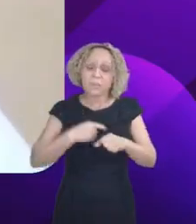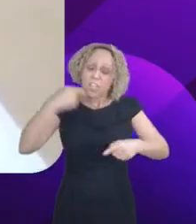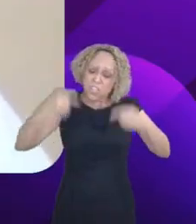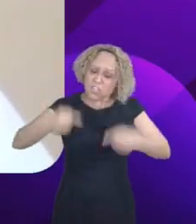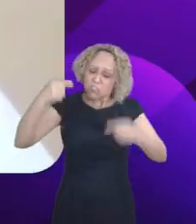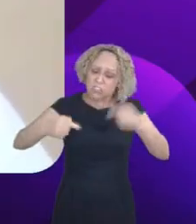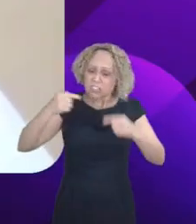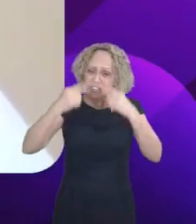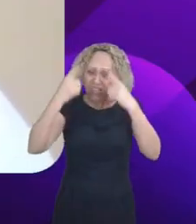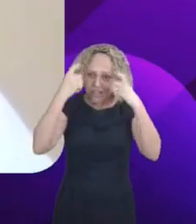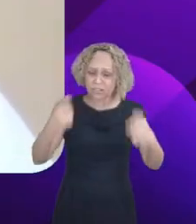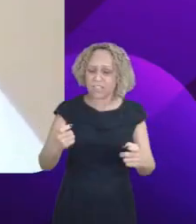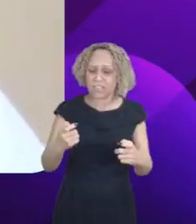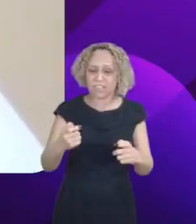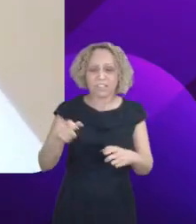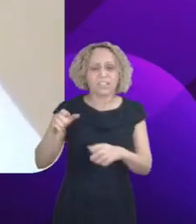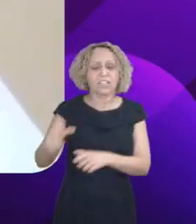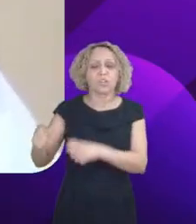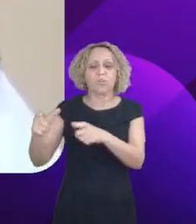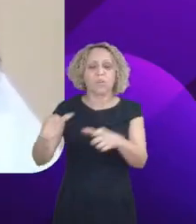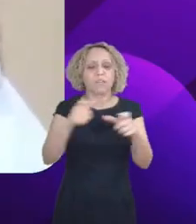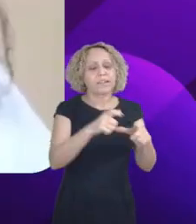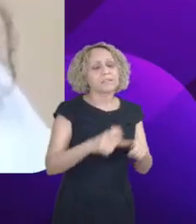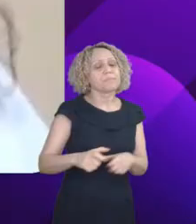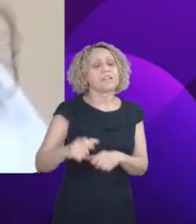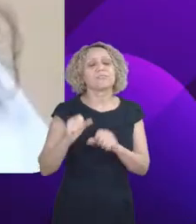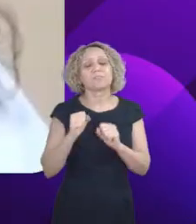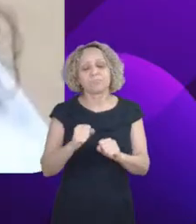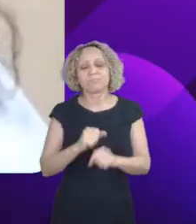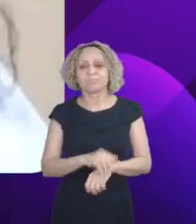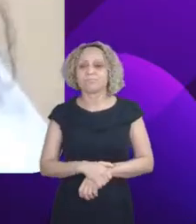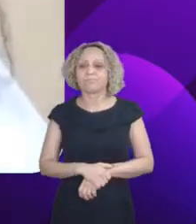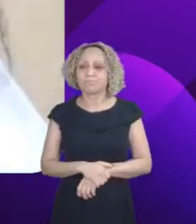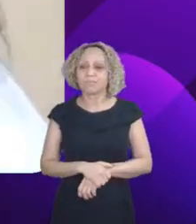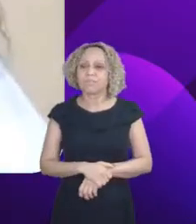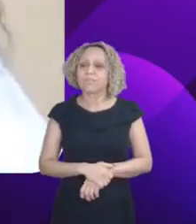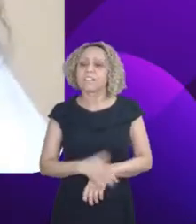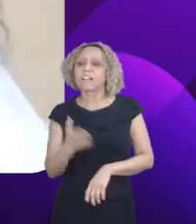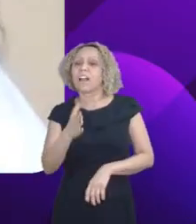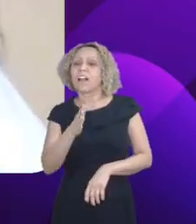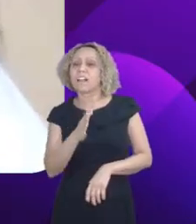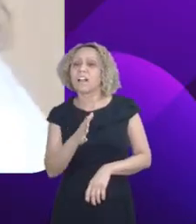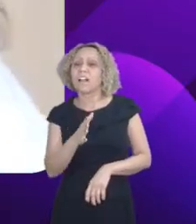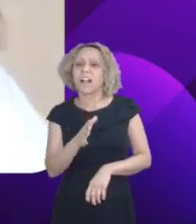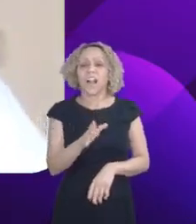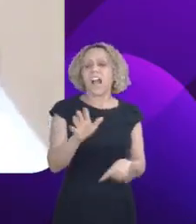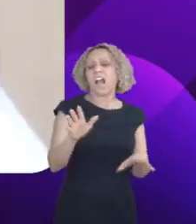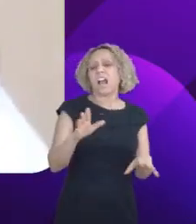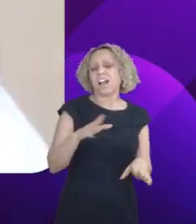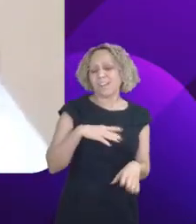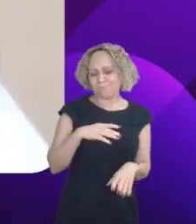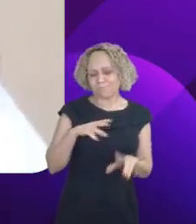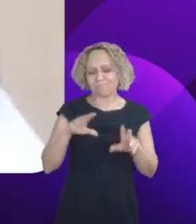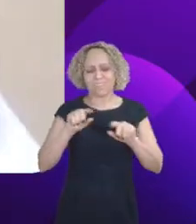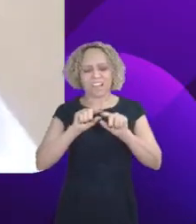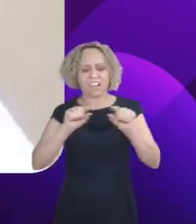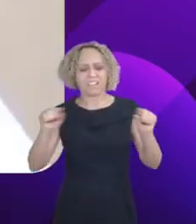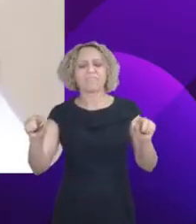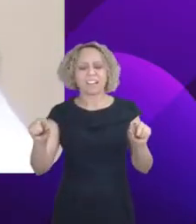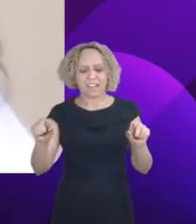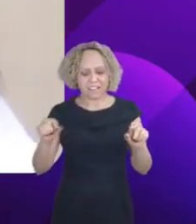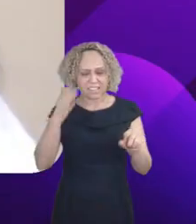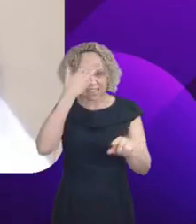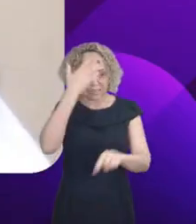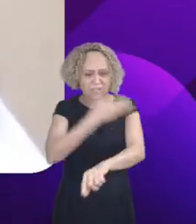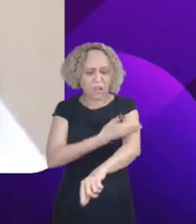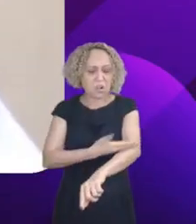em qualquer espaço, em especial no espaço de poder. E eu acho que o pior mito é aquele que diz que mulher gosta de apanhar. Minhas irmãs,